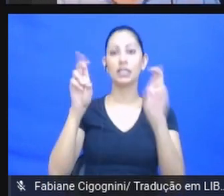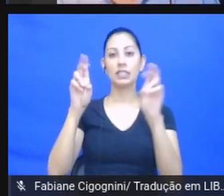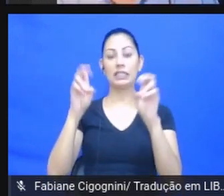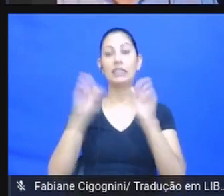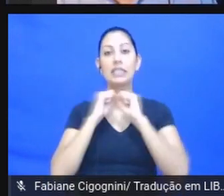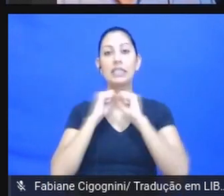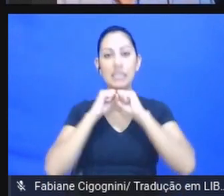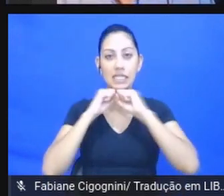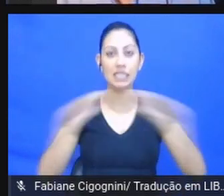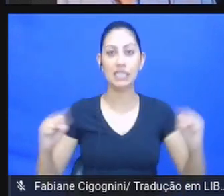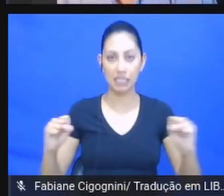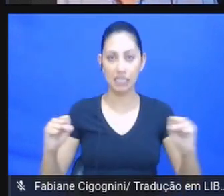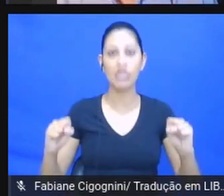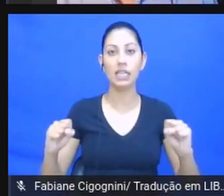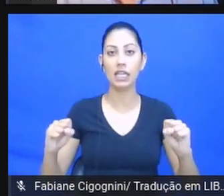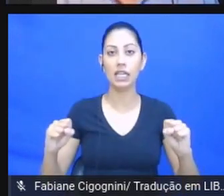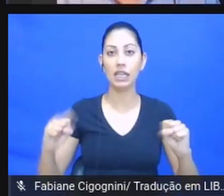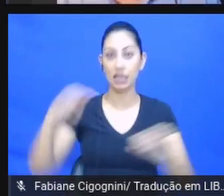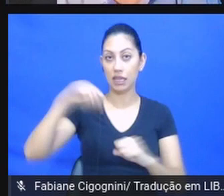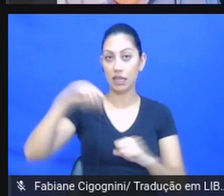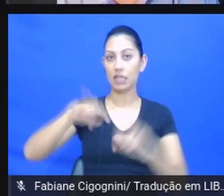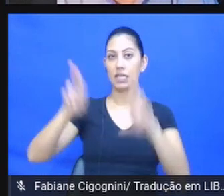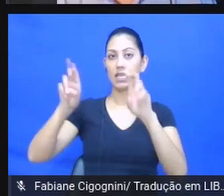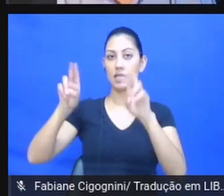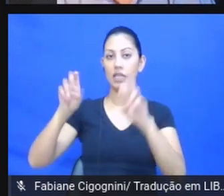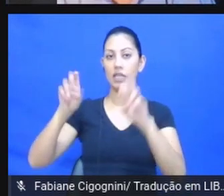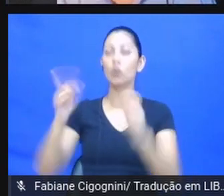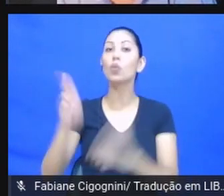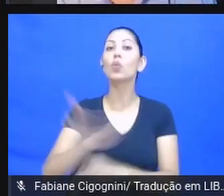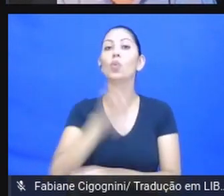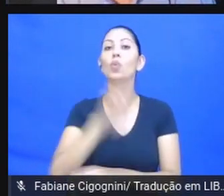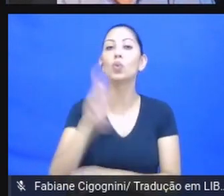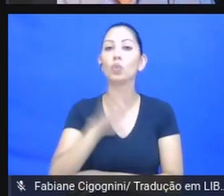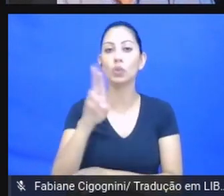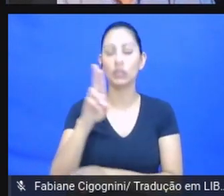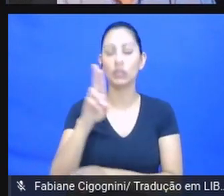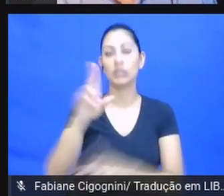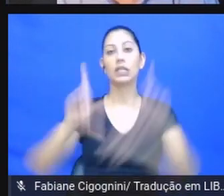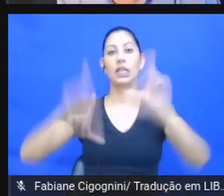secretarias, começa a ser usado a televisão, o rádio,